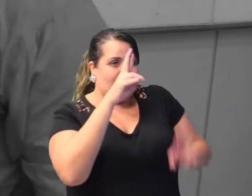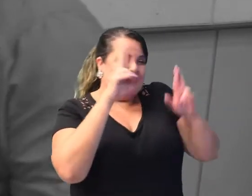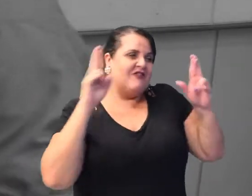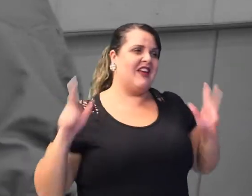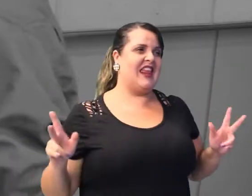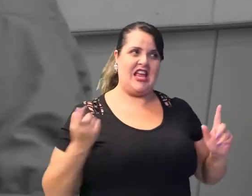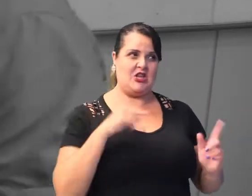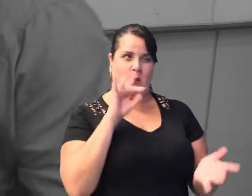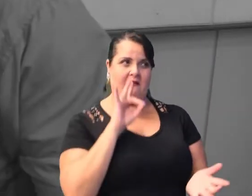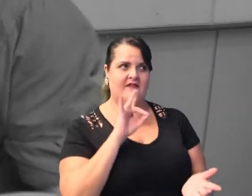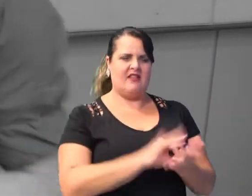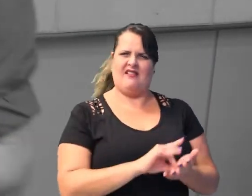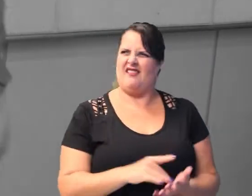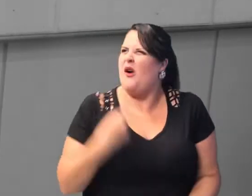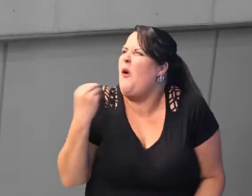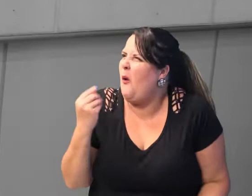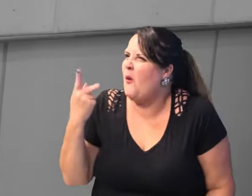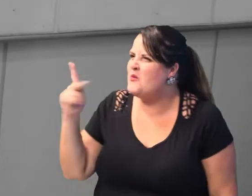de um tiro